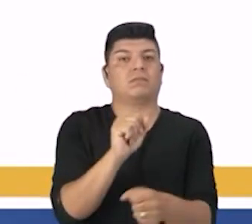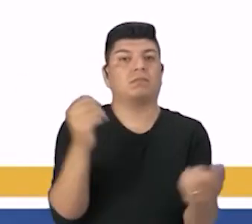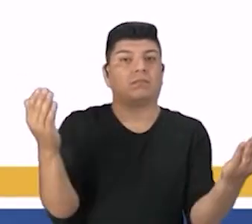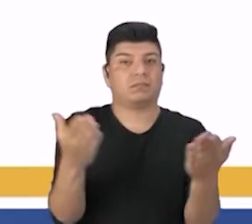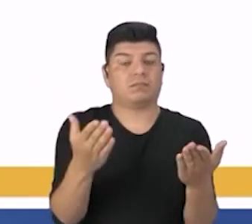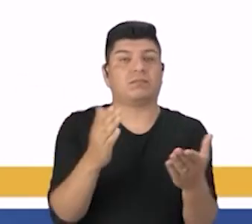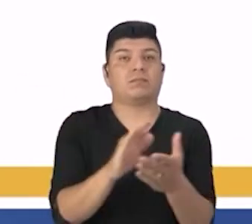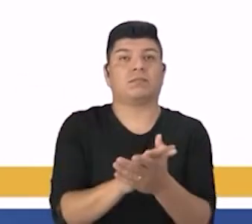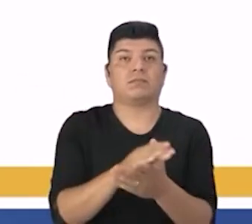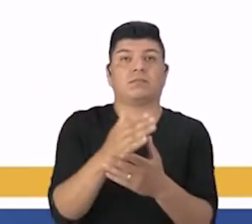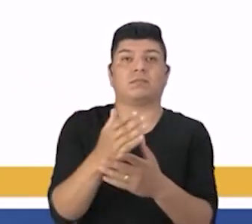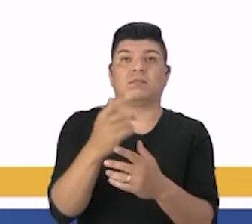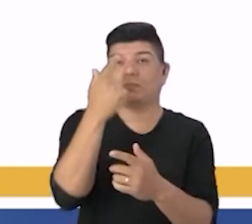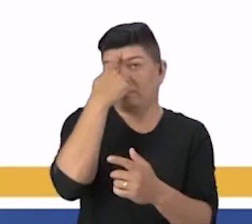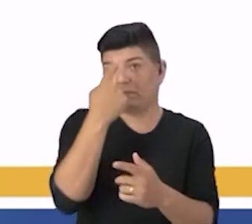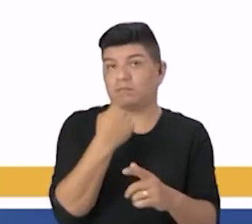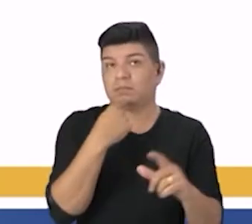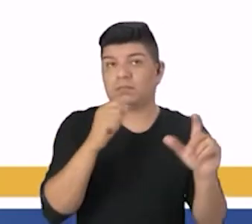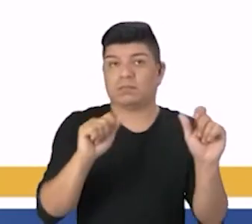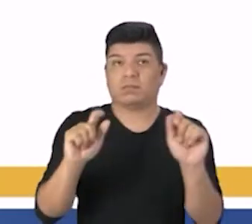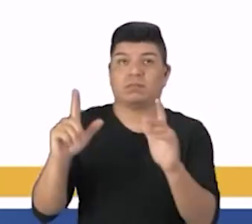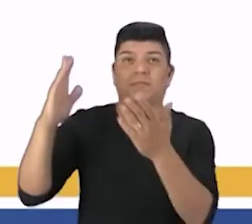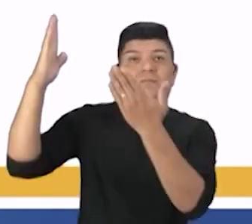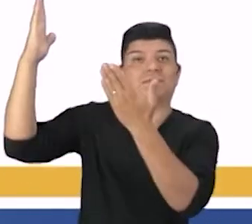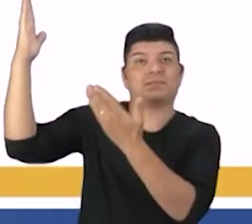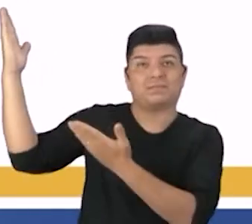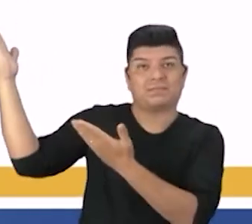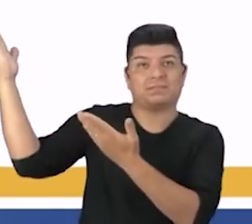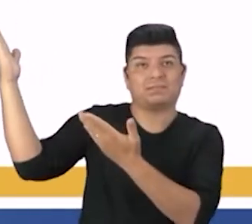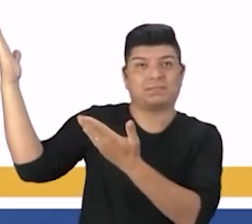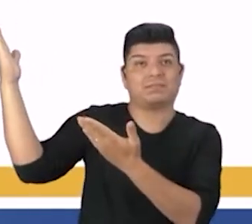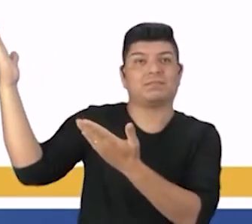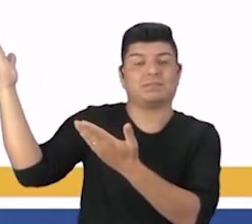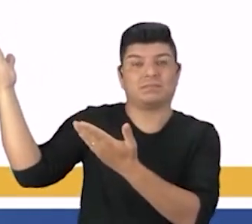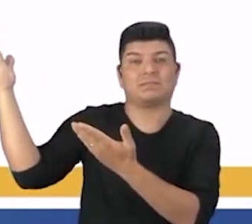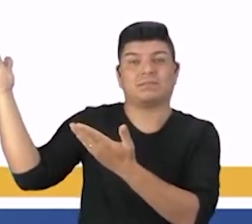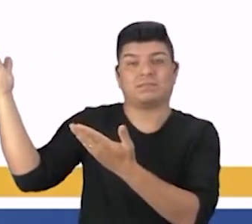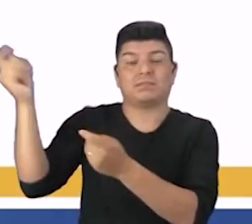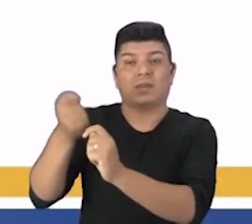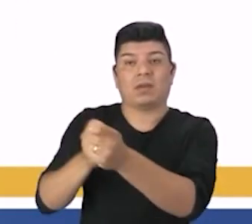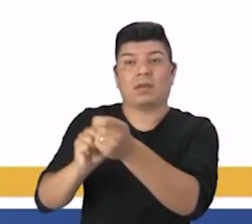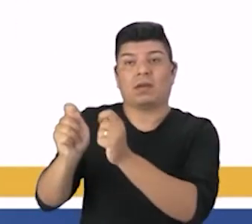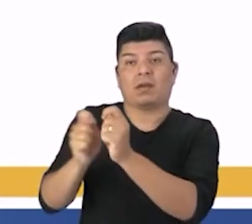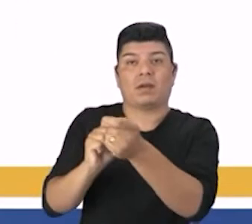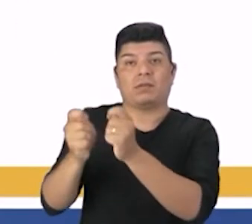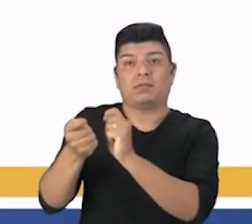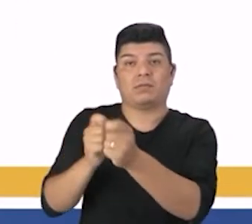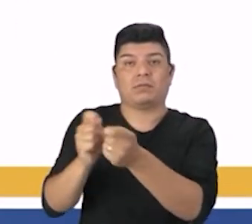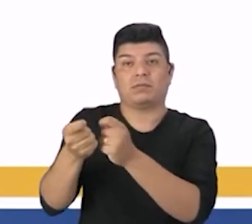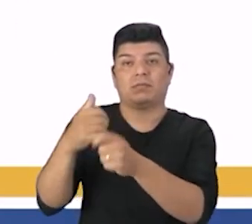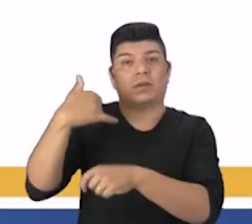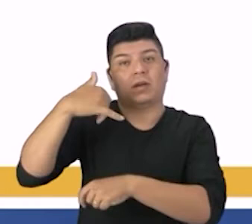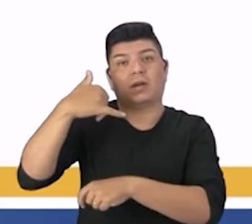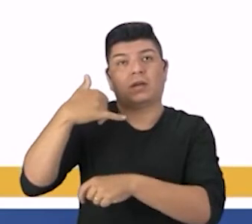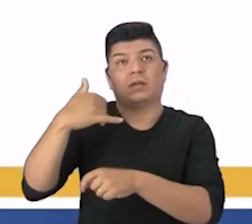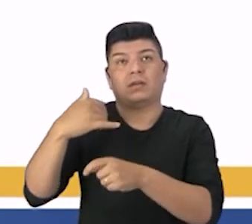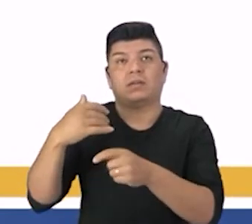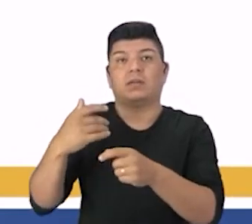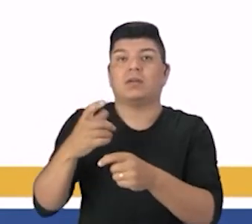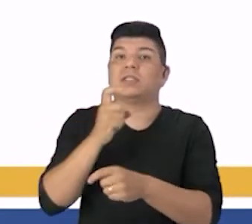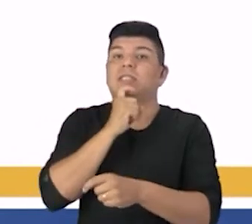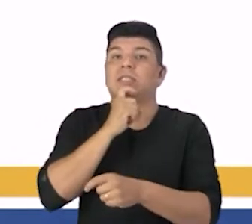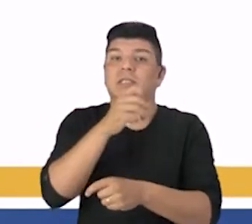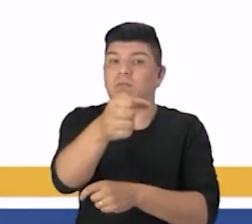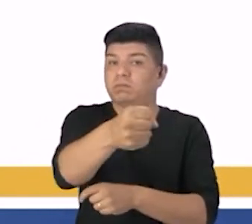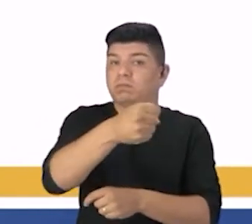estamos agora a própria Imagem mostra é terça com as mãos na palma da mão pelo um smartphone para controlar tudo desde uma